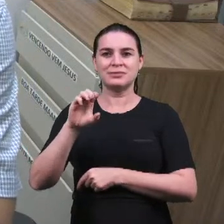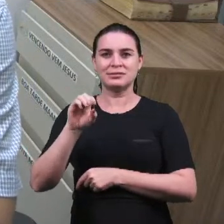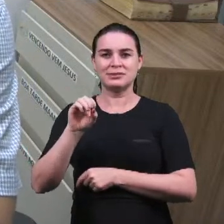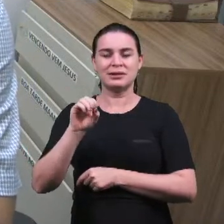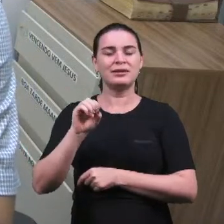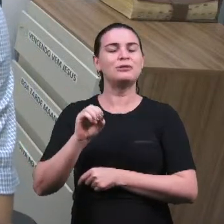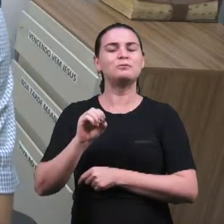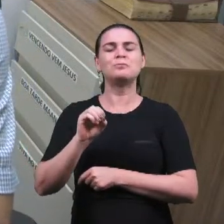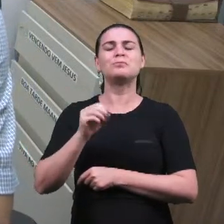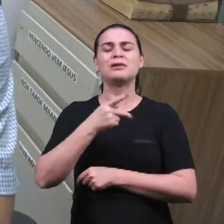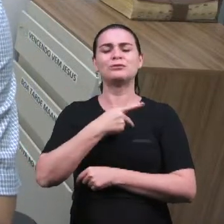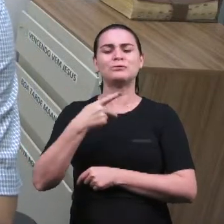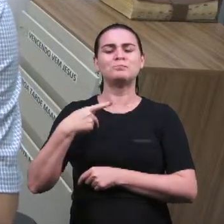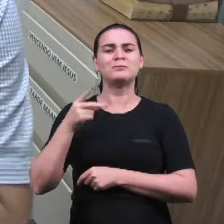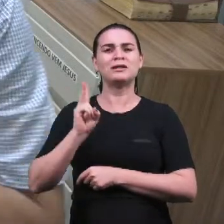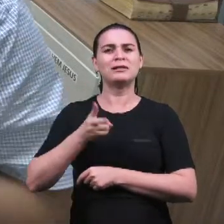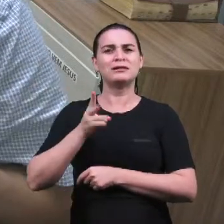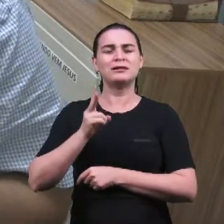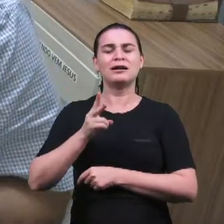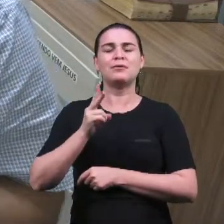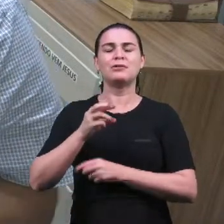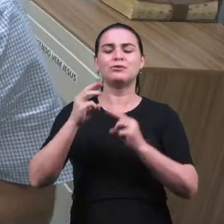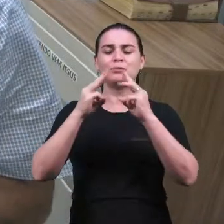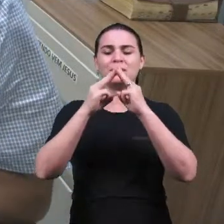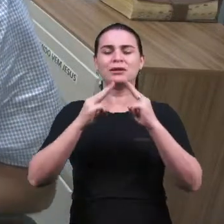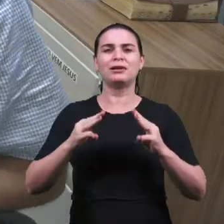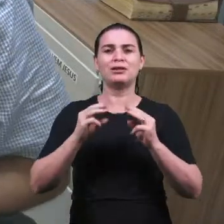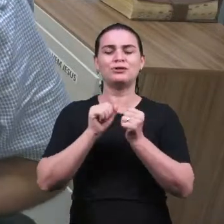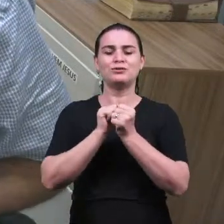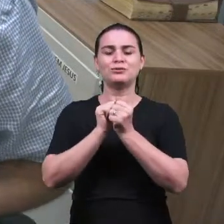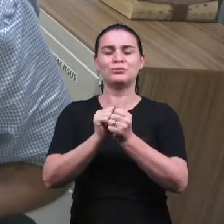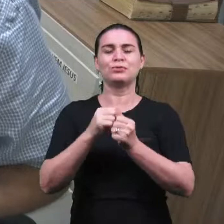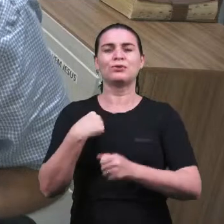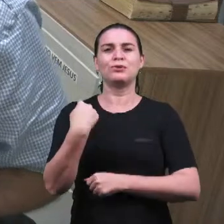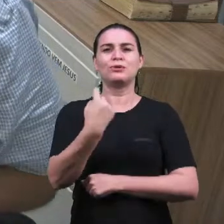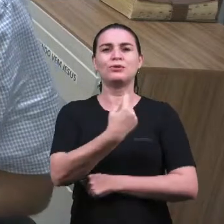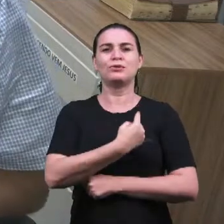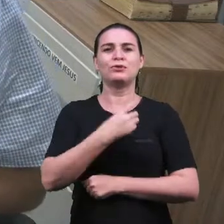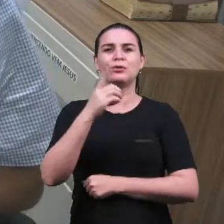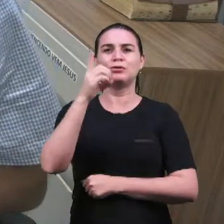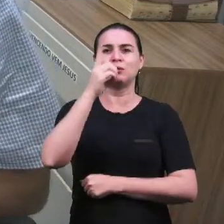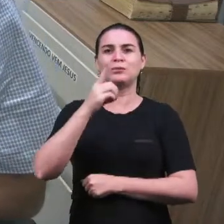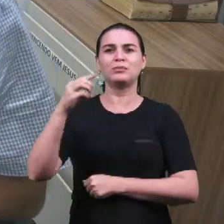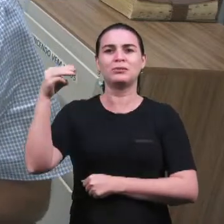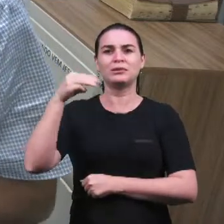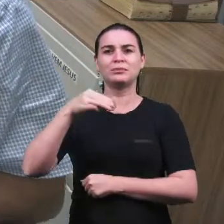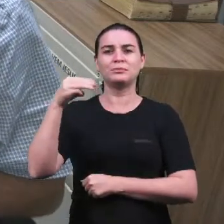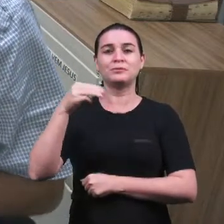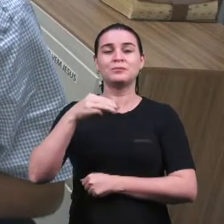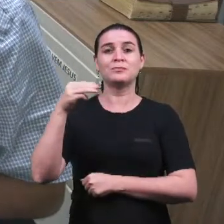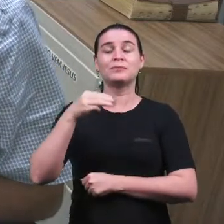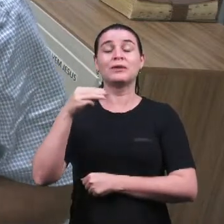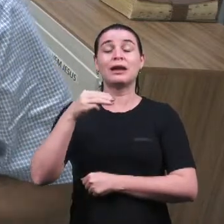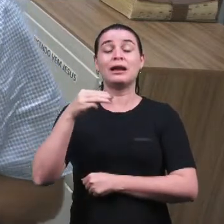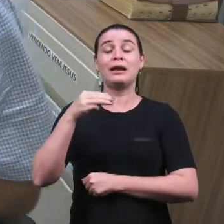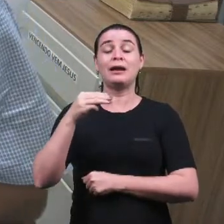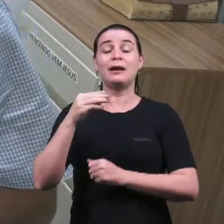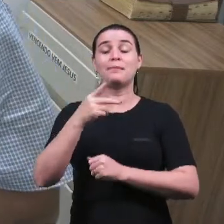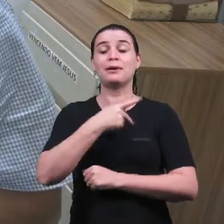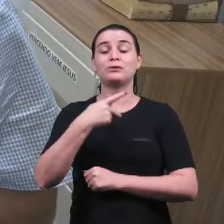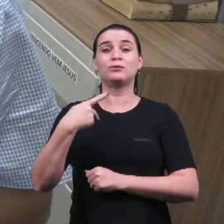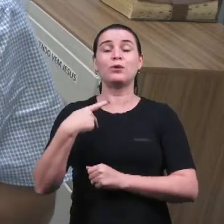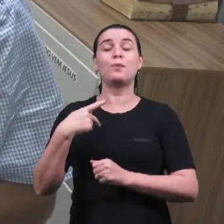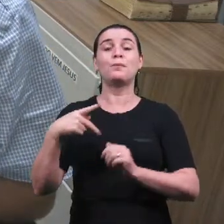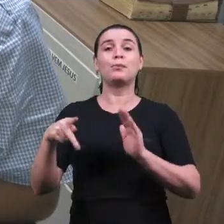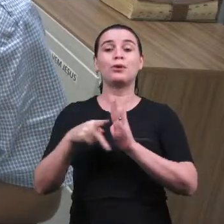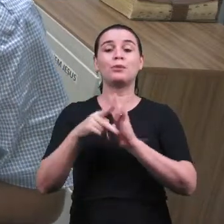Manaim conosco, Domingos Martins, está pastor ali na Igreja Cristã Maranata PC3, também conhecida